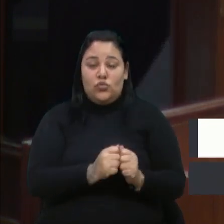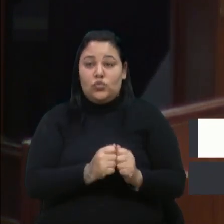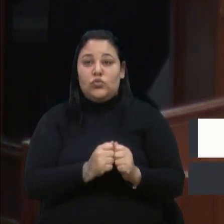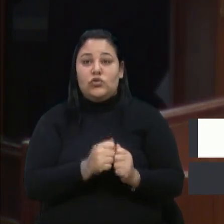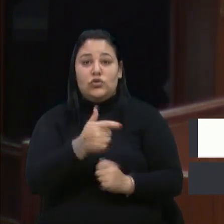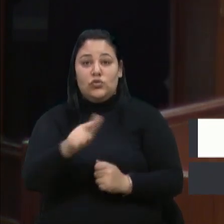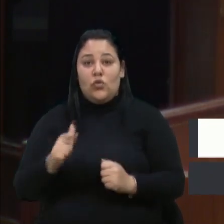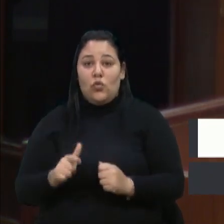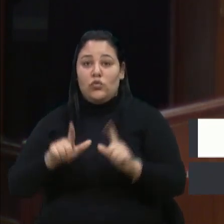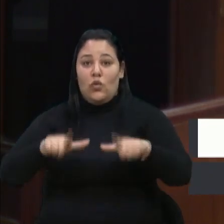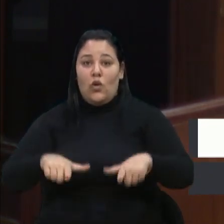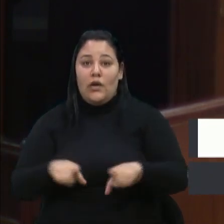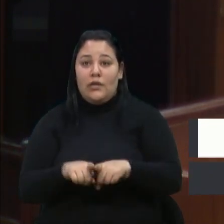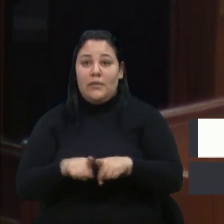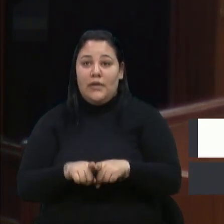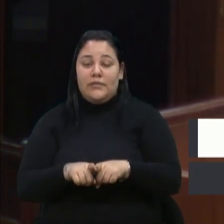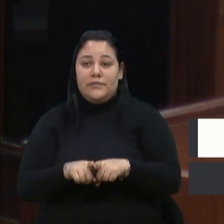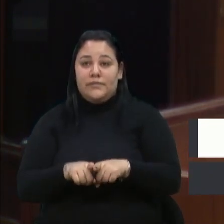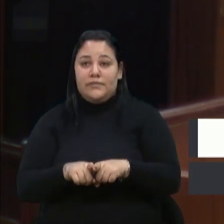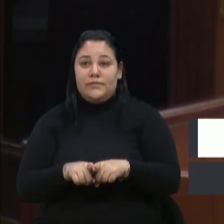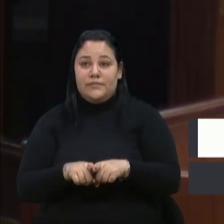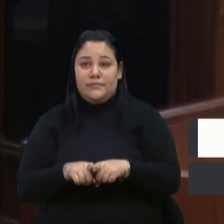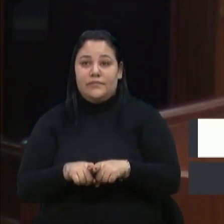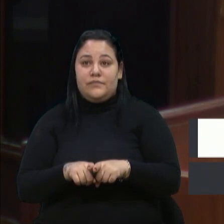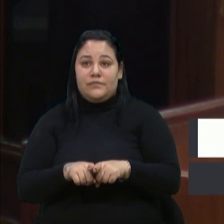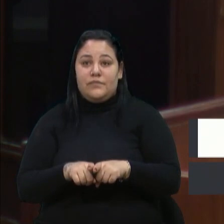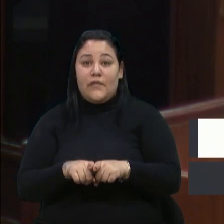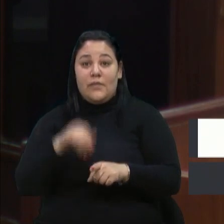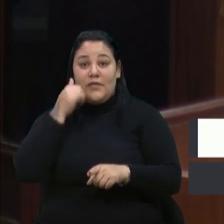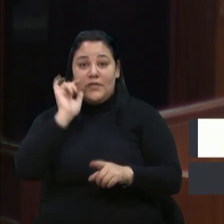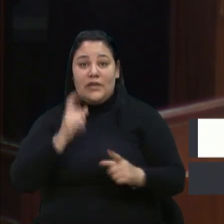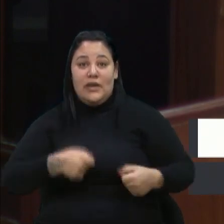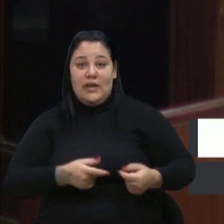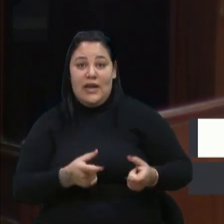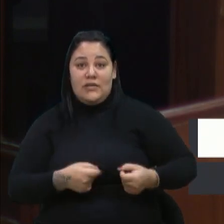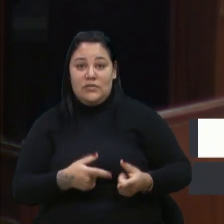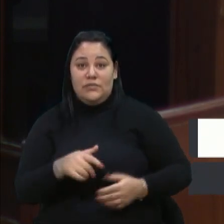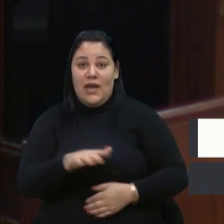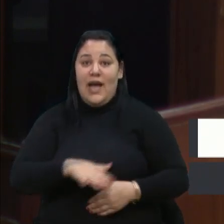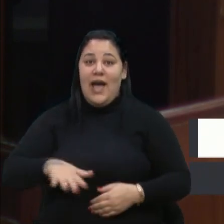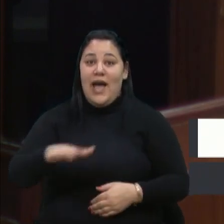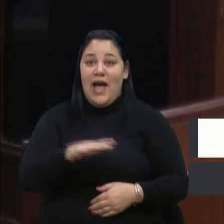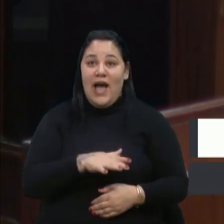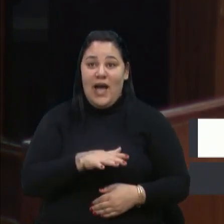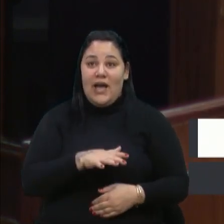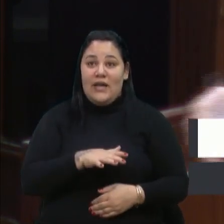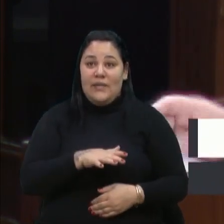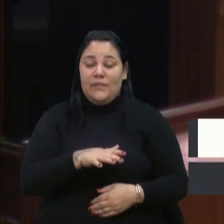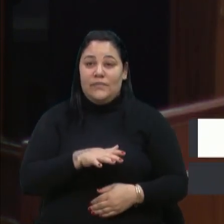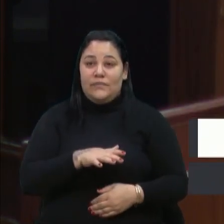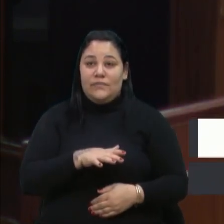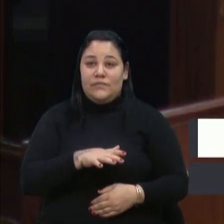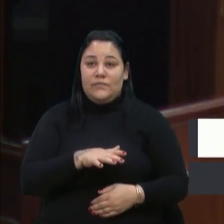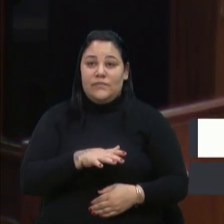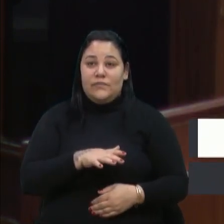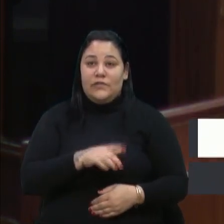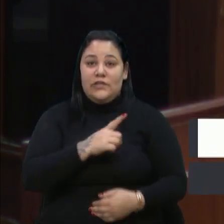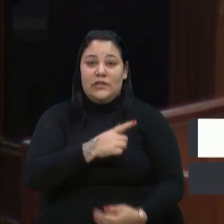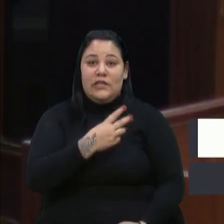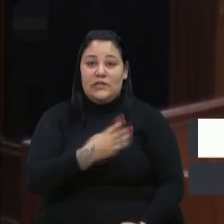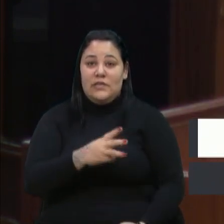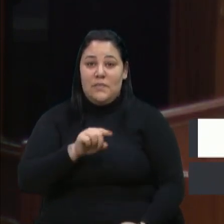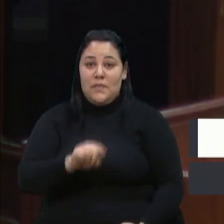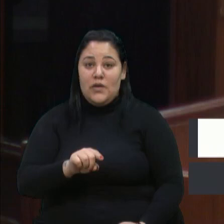secretarias, então vai economizar recursos públicos. A área da concessão total será de 13.100 metros